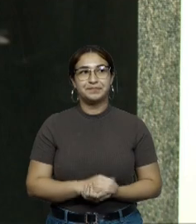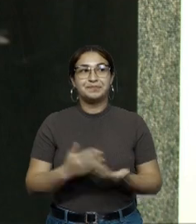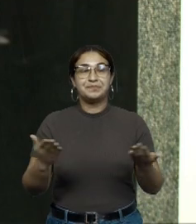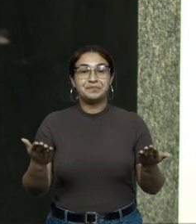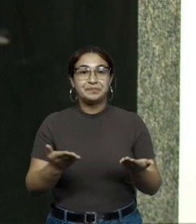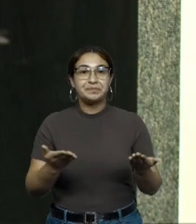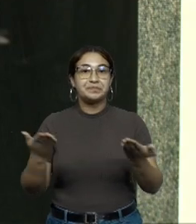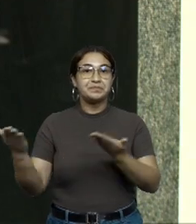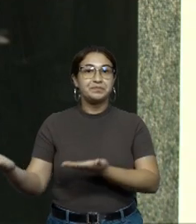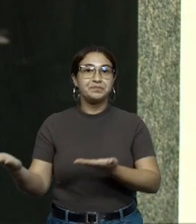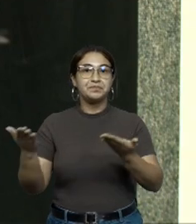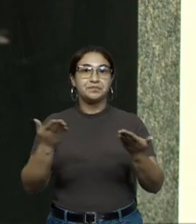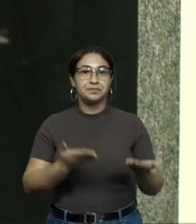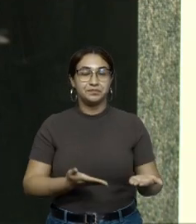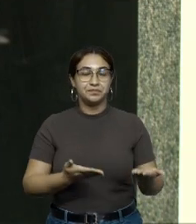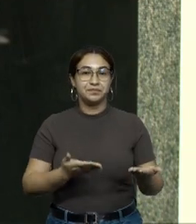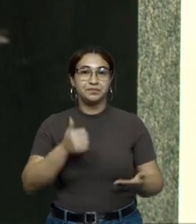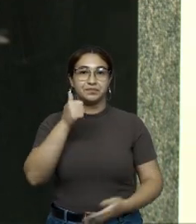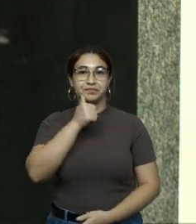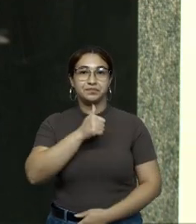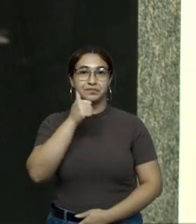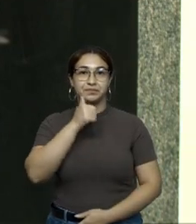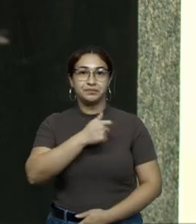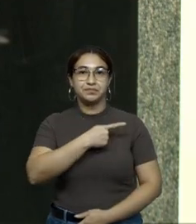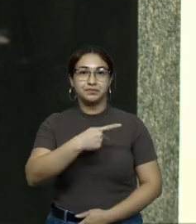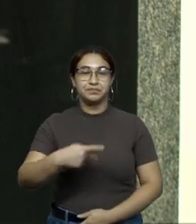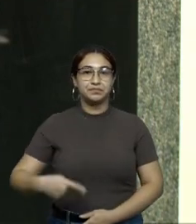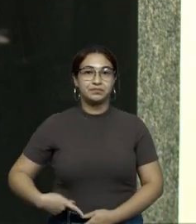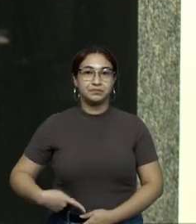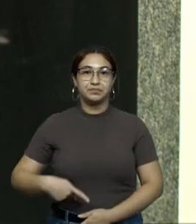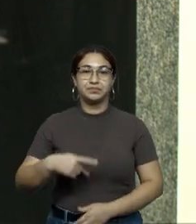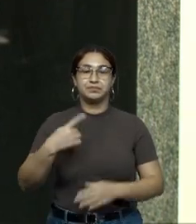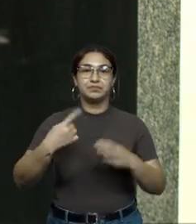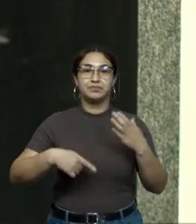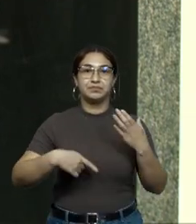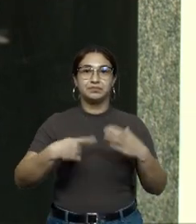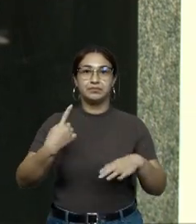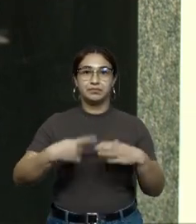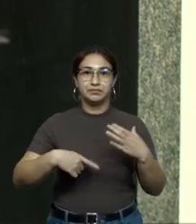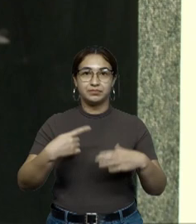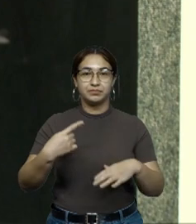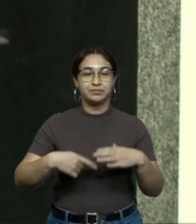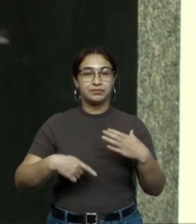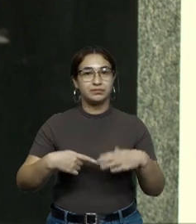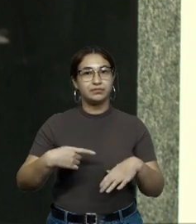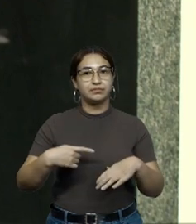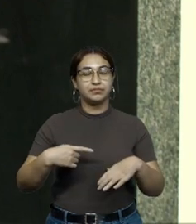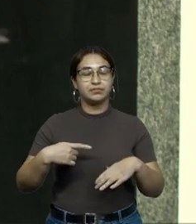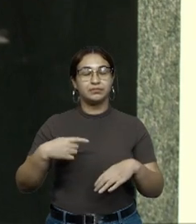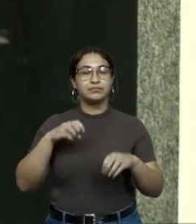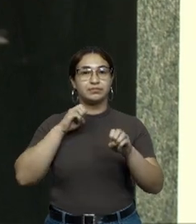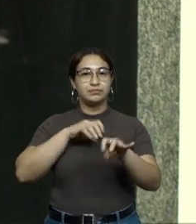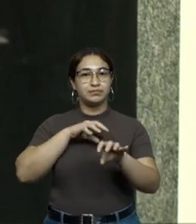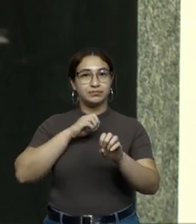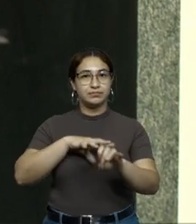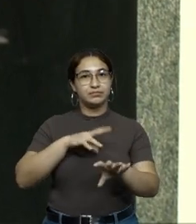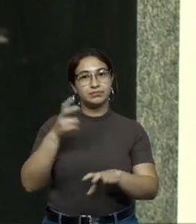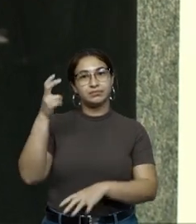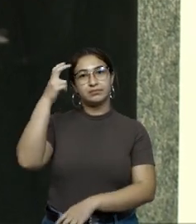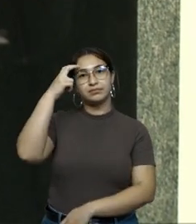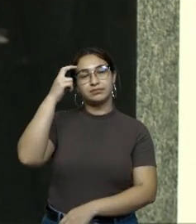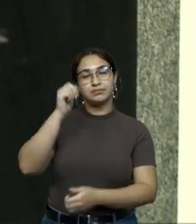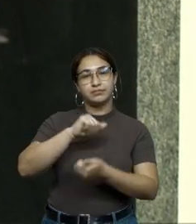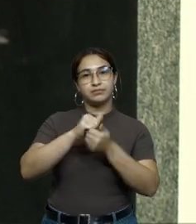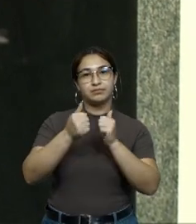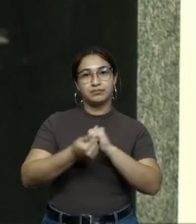convidamos então excelentíssima senhora presidente da Comissão de educação cultura e desporto aqui da Assembleia Legislativa para